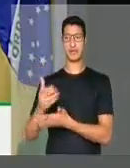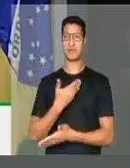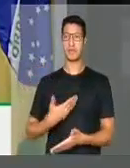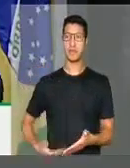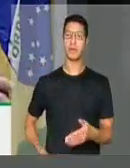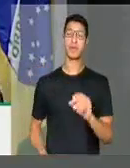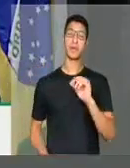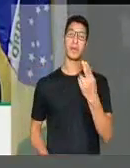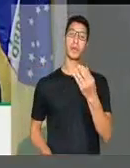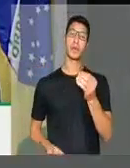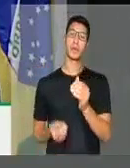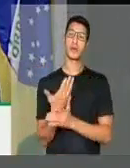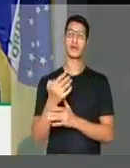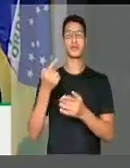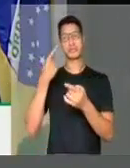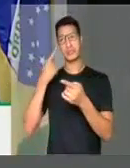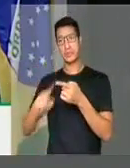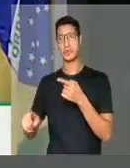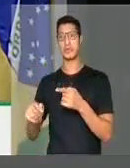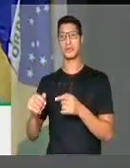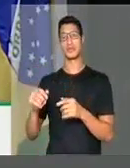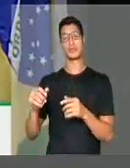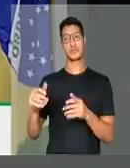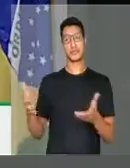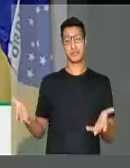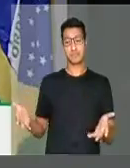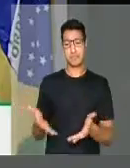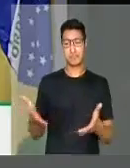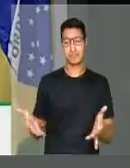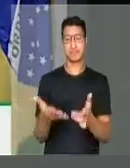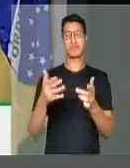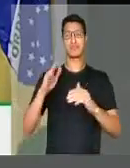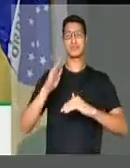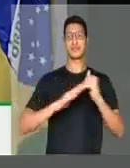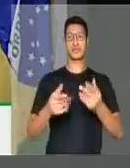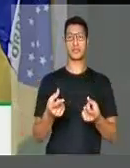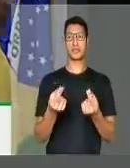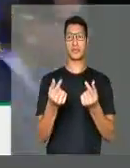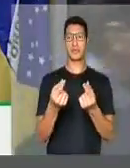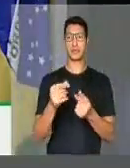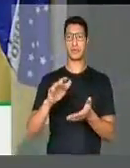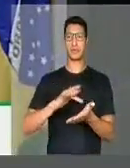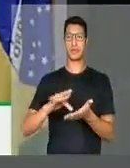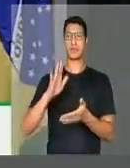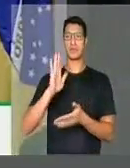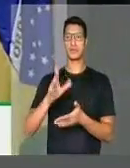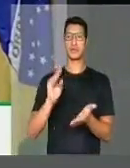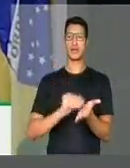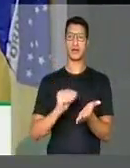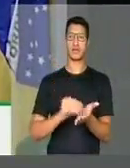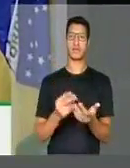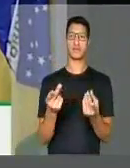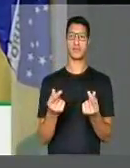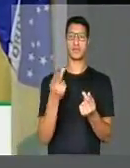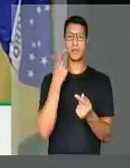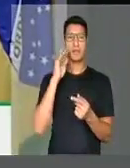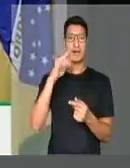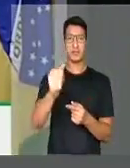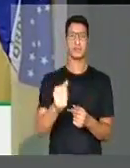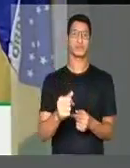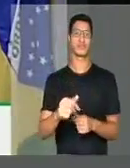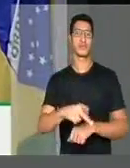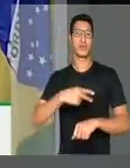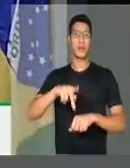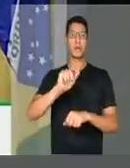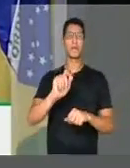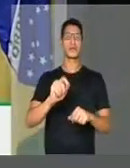financiamento público, ou se cria uma distorção de se aviltar em cima do orçamento da União, que já falta recurso para tudo,